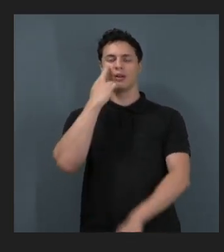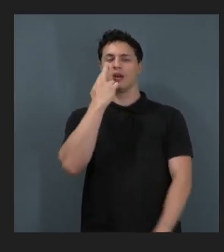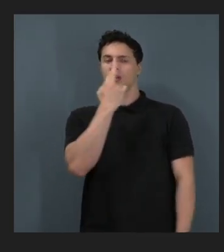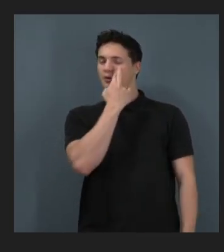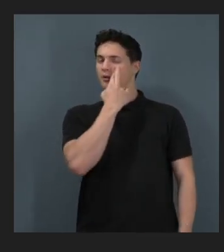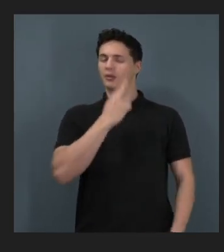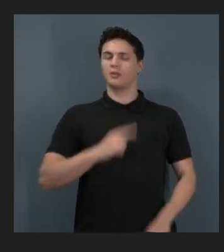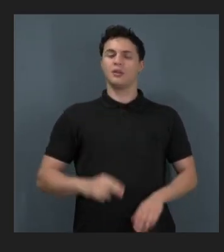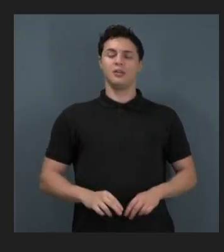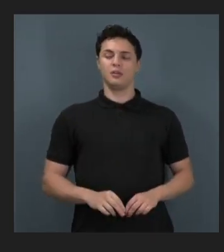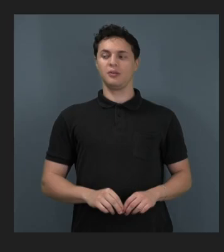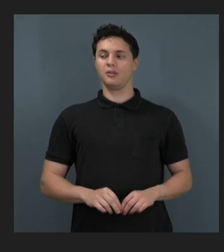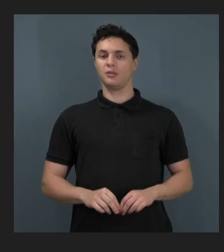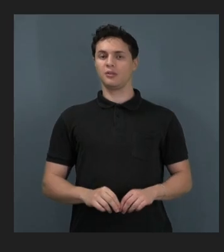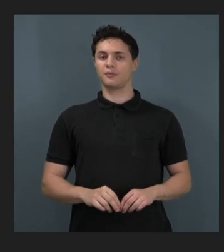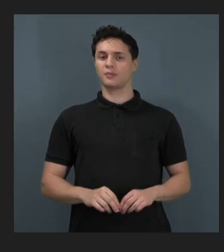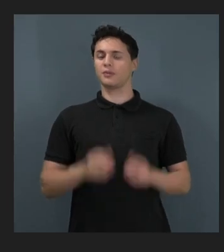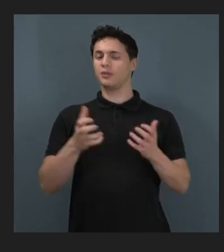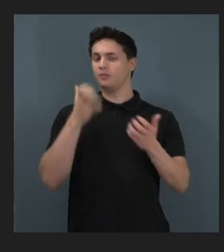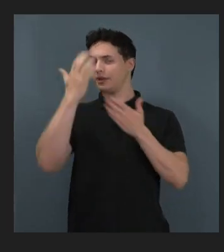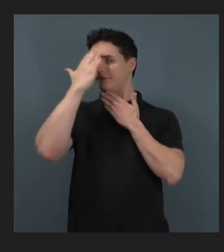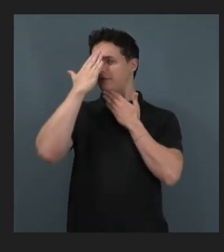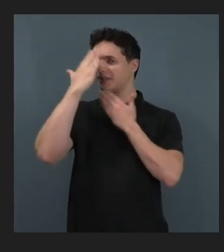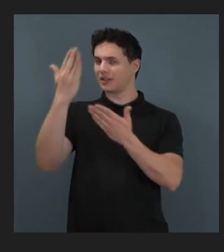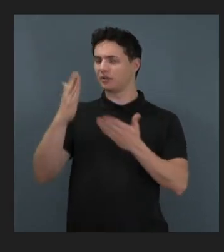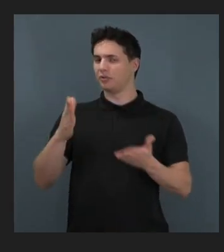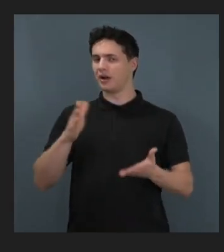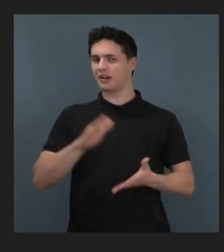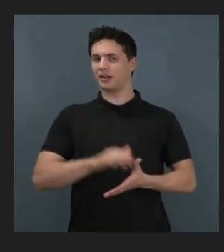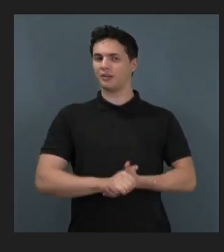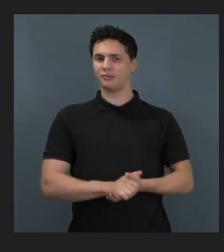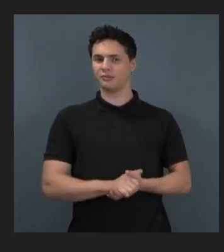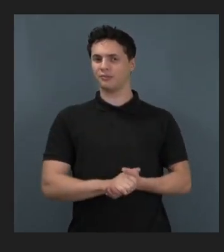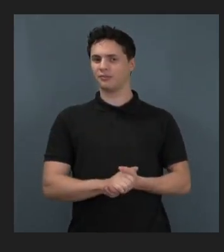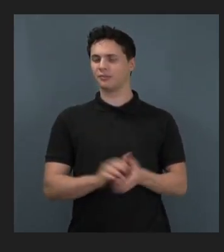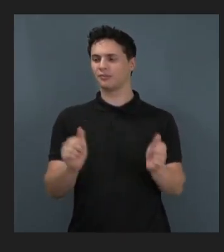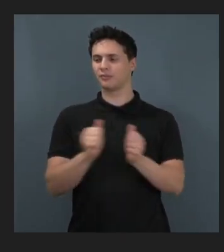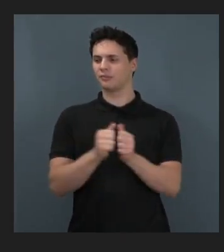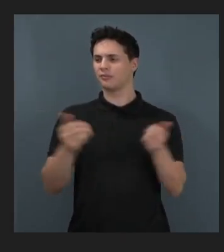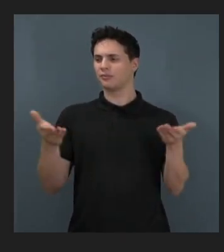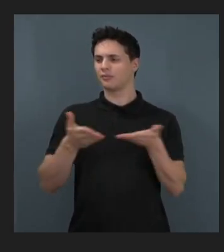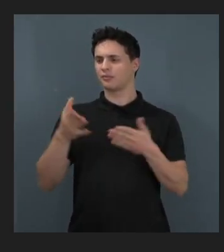lhe agradecer por estar abrindo essa sessão na segunda-feira.